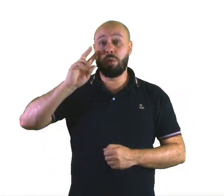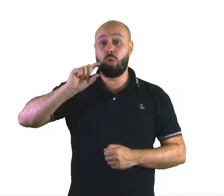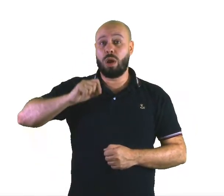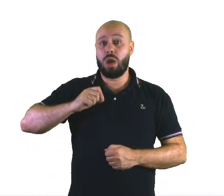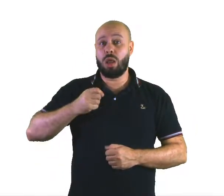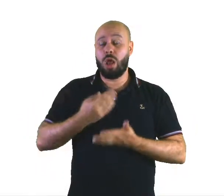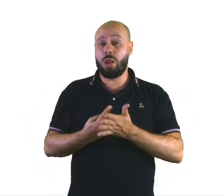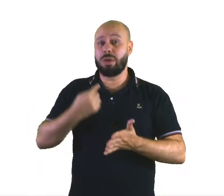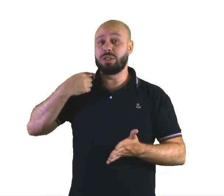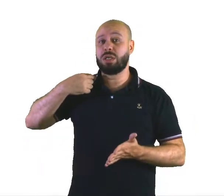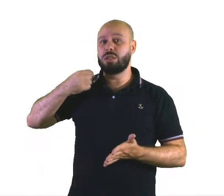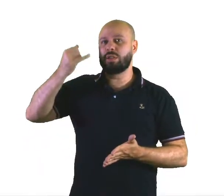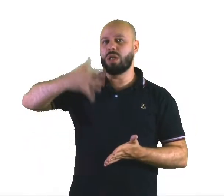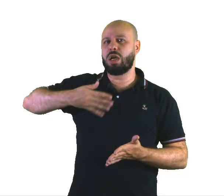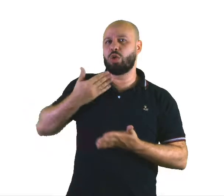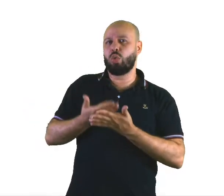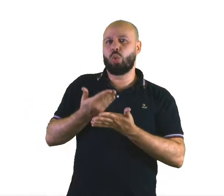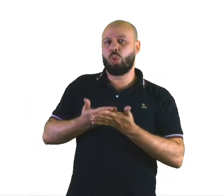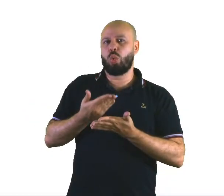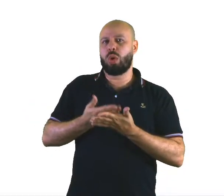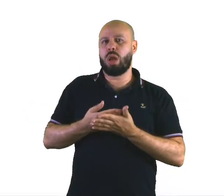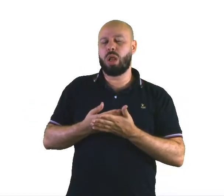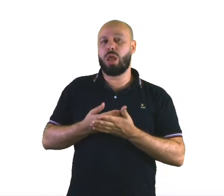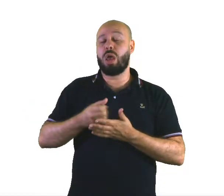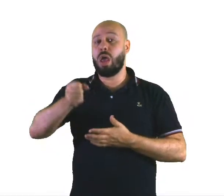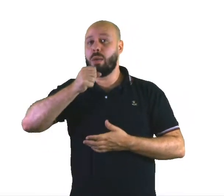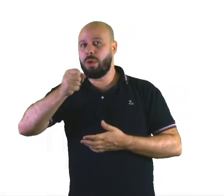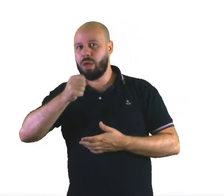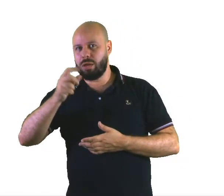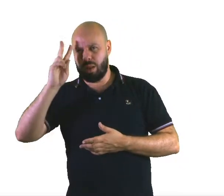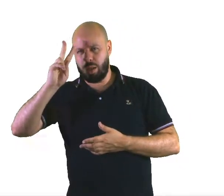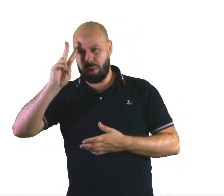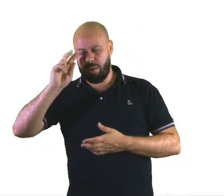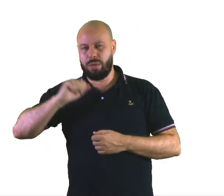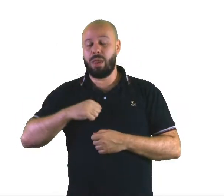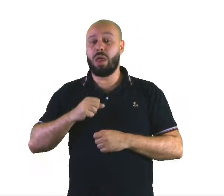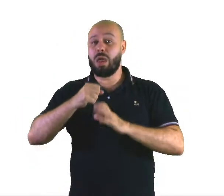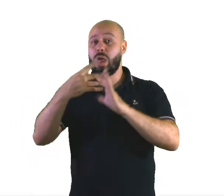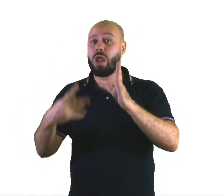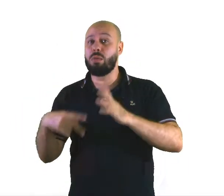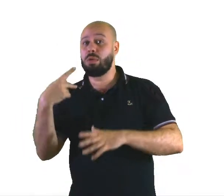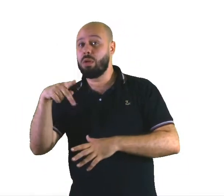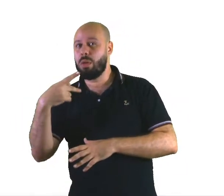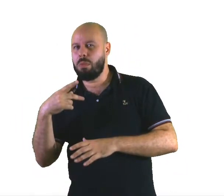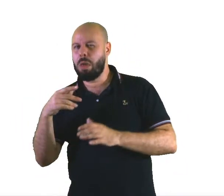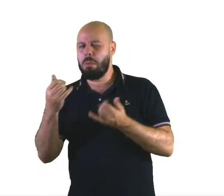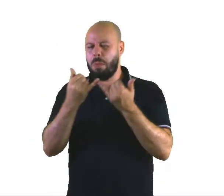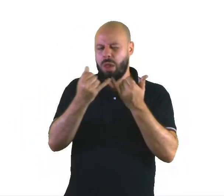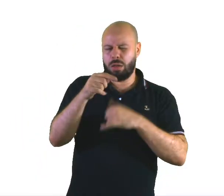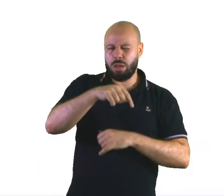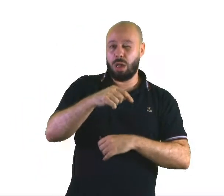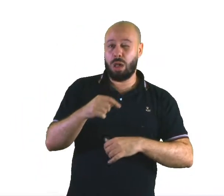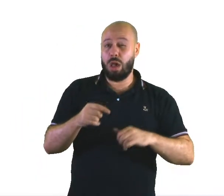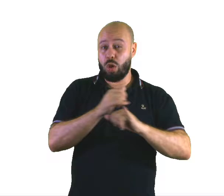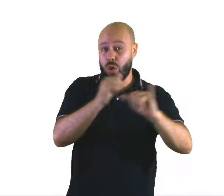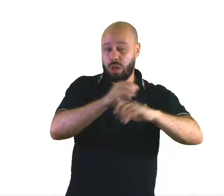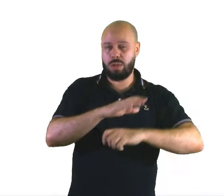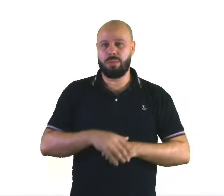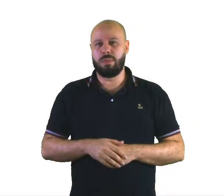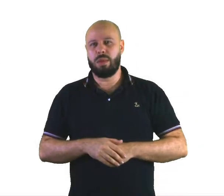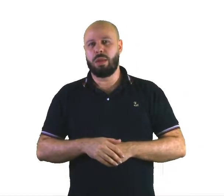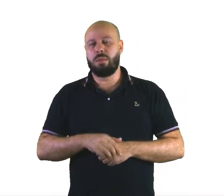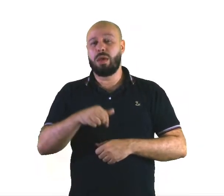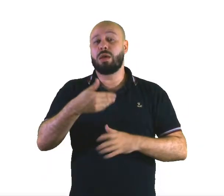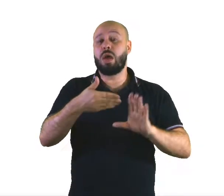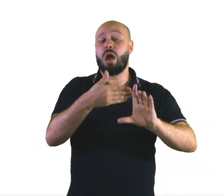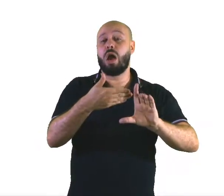aula passada, estudamos sobre reportagem, que tem a característica, é um pouco similar à notícia. Nesta teleaula,